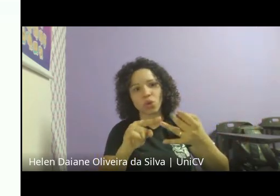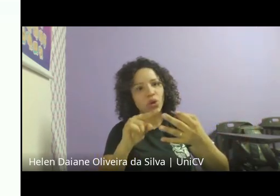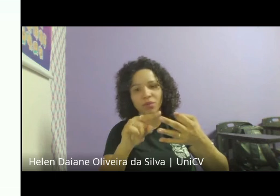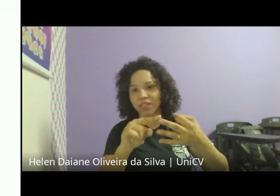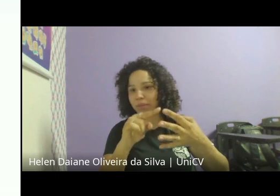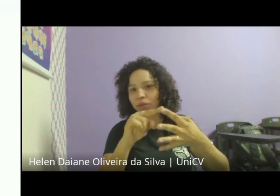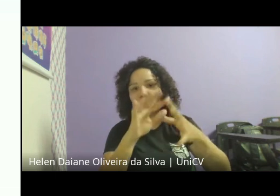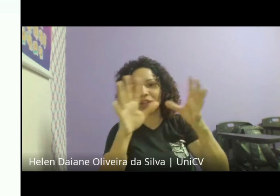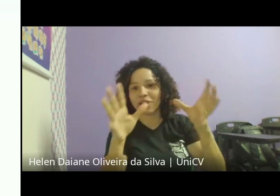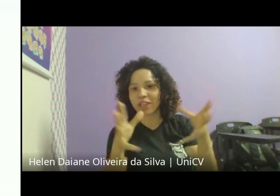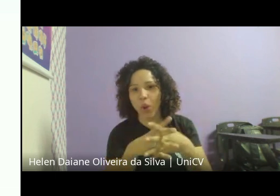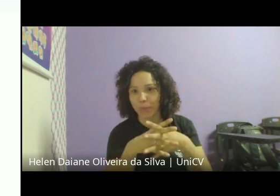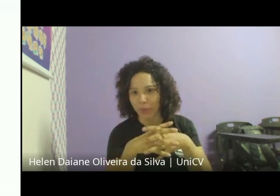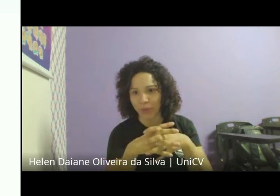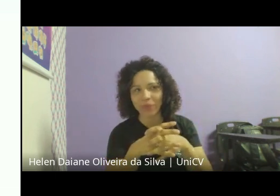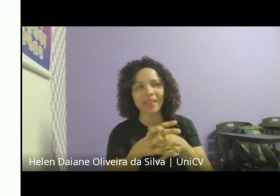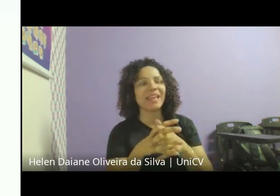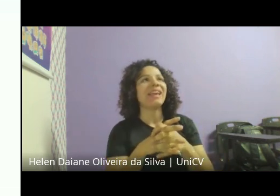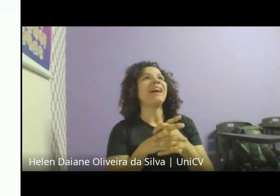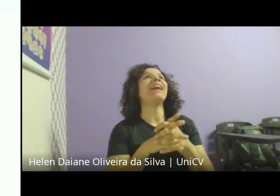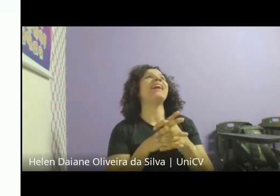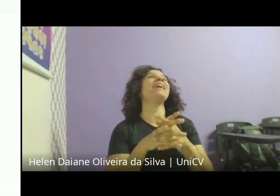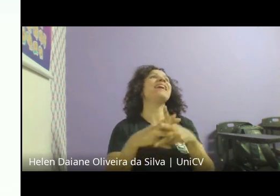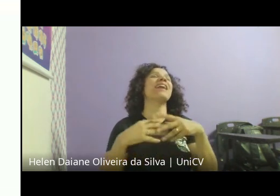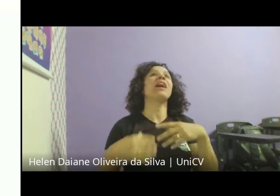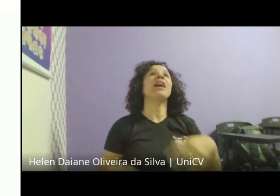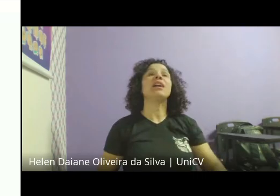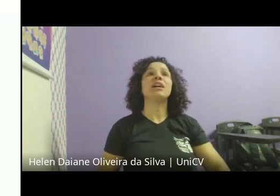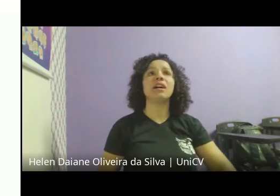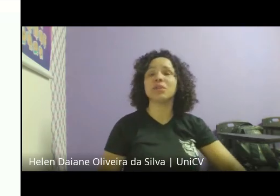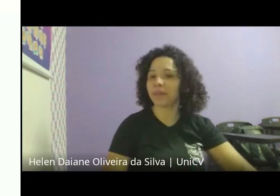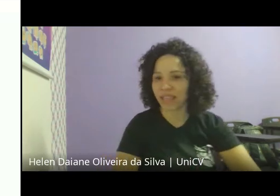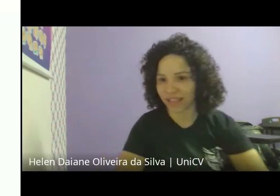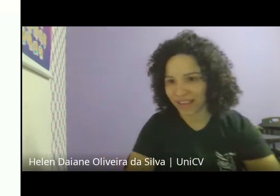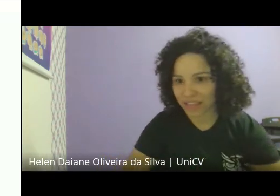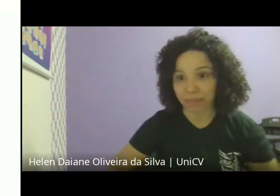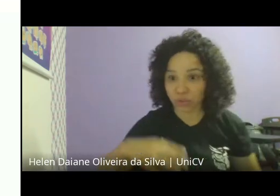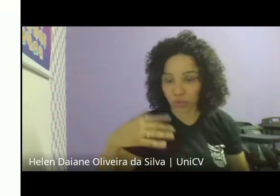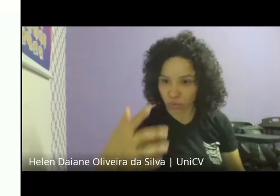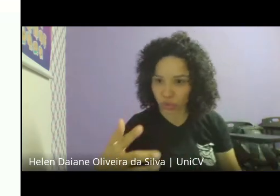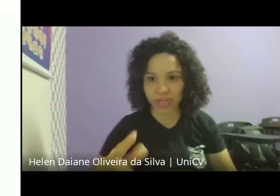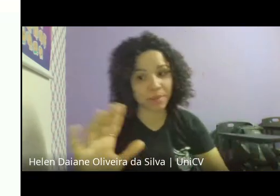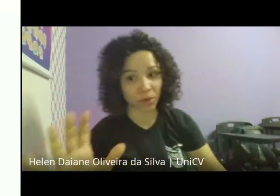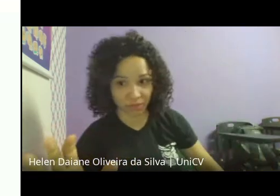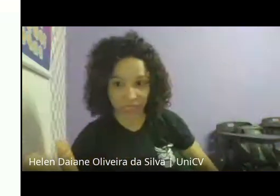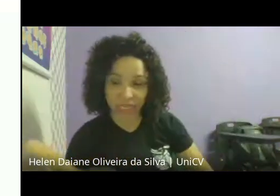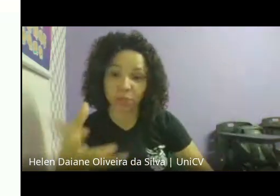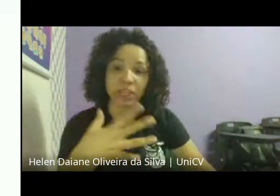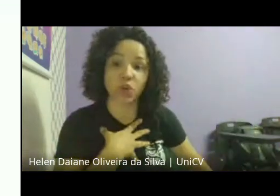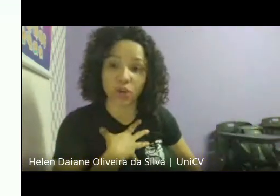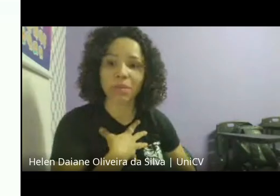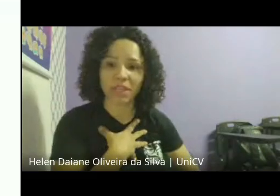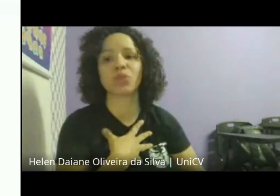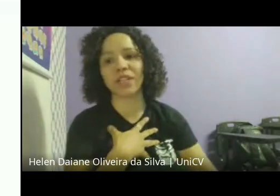na escova, no sabão, em tudo que você comprou. Aí ela, não sabia. Mas o surdo, ele espalhou essa fake news,